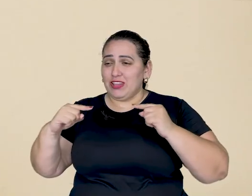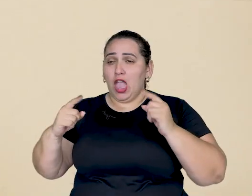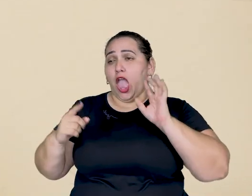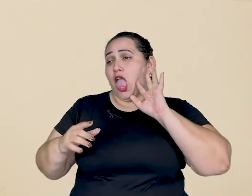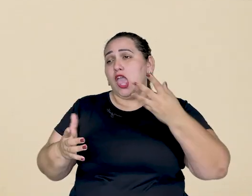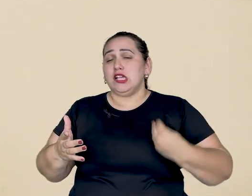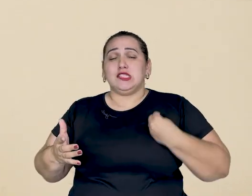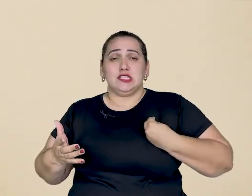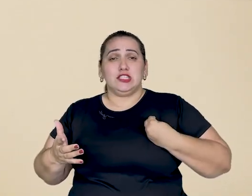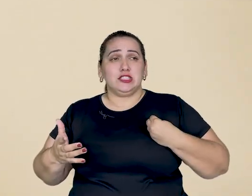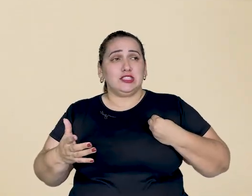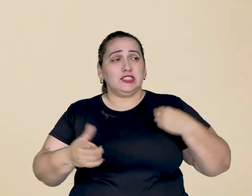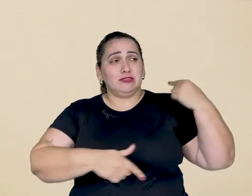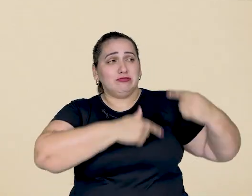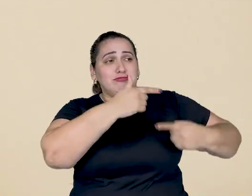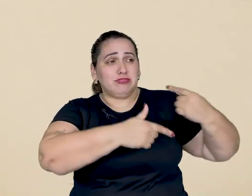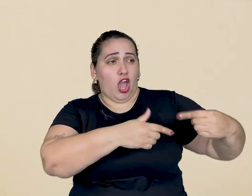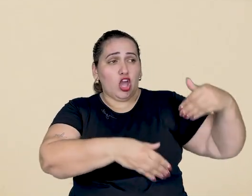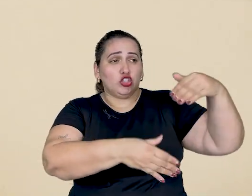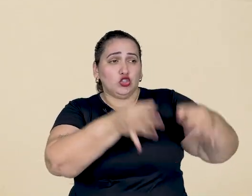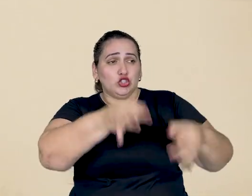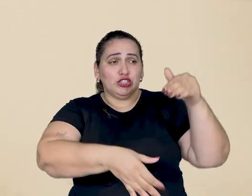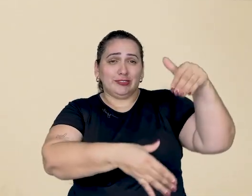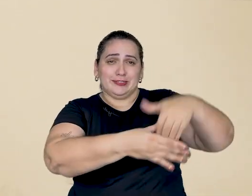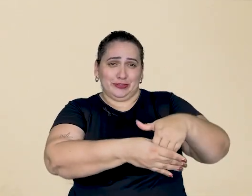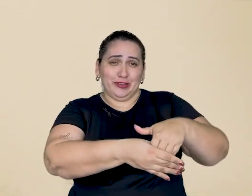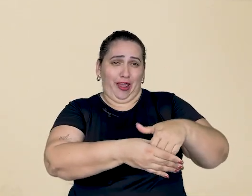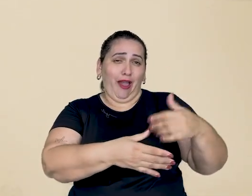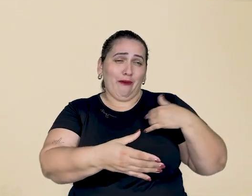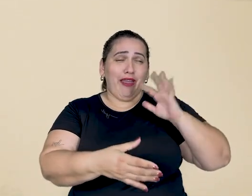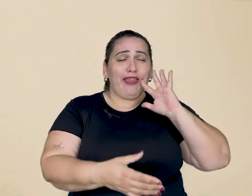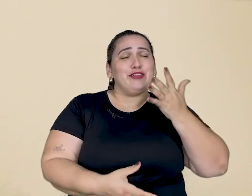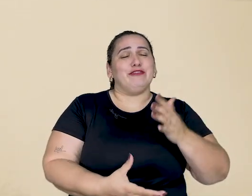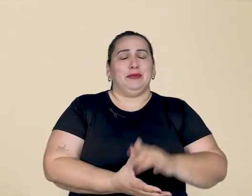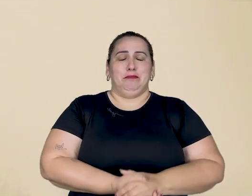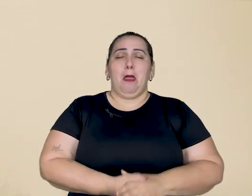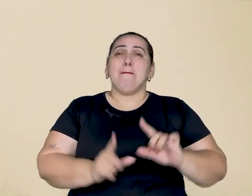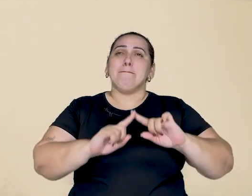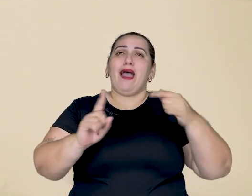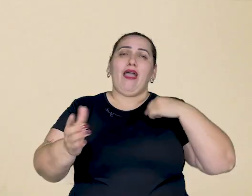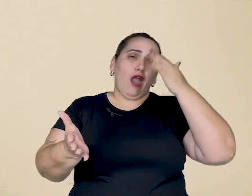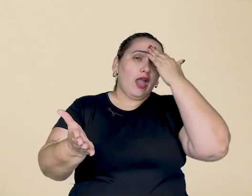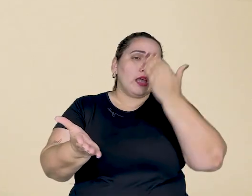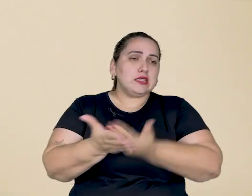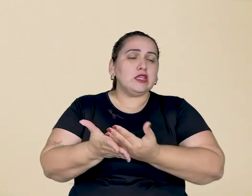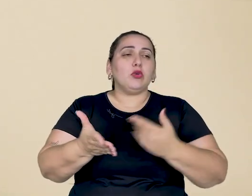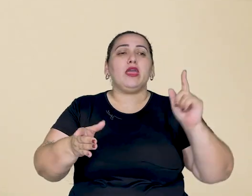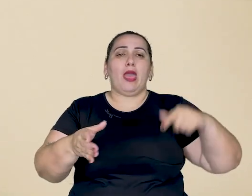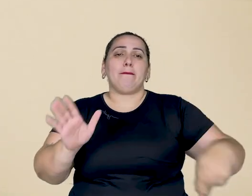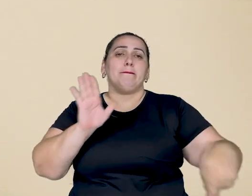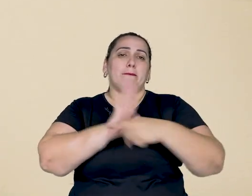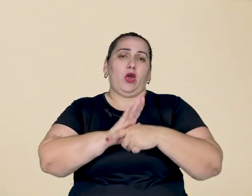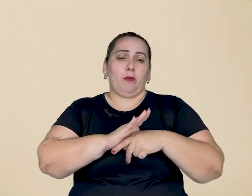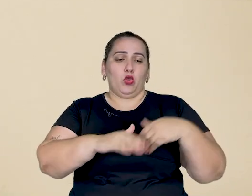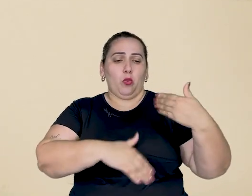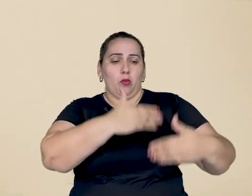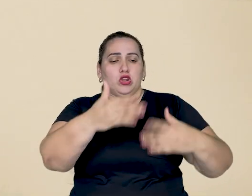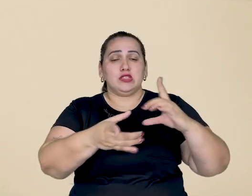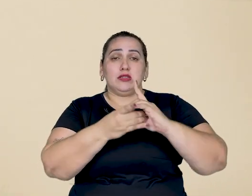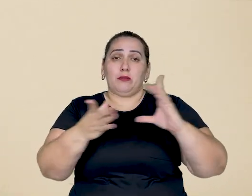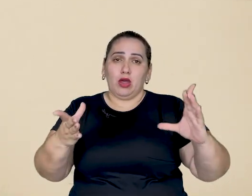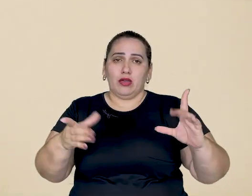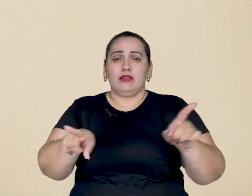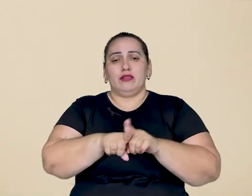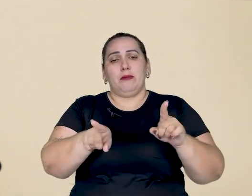as contendas existam e elas acabam desembocando na justiça eleitoral. Mas eu acho que faz parte do processo